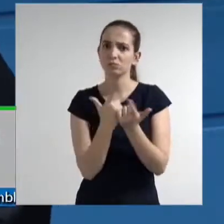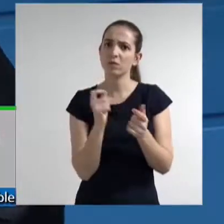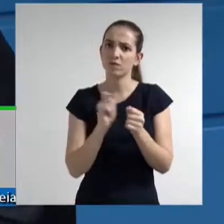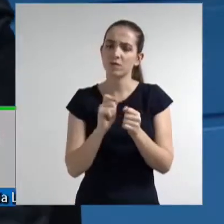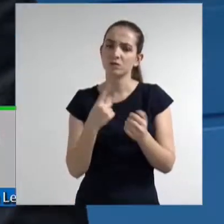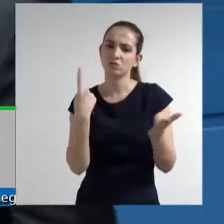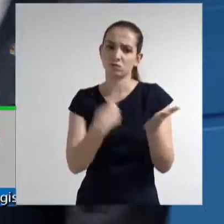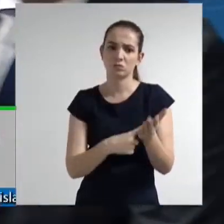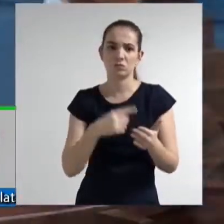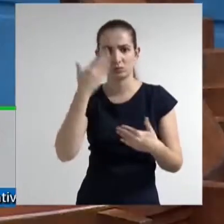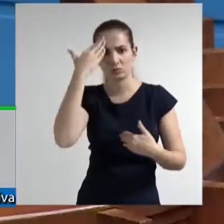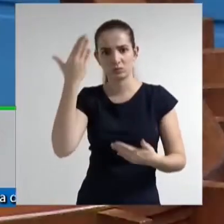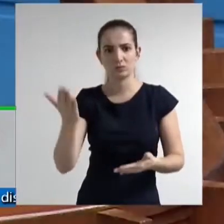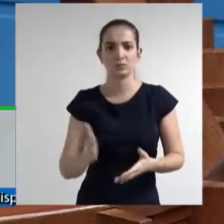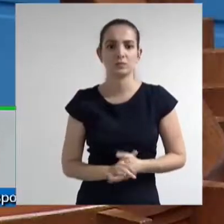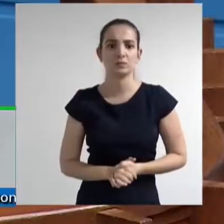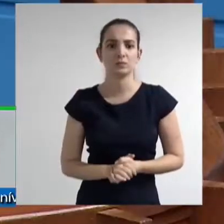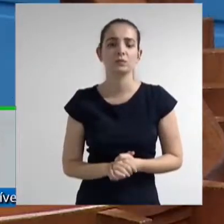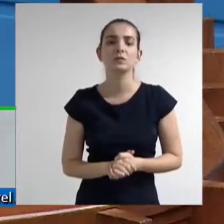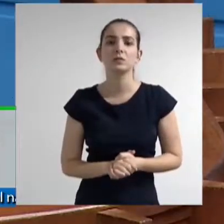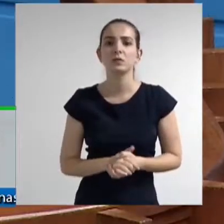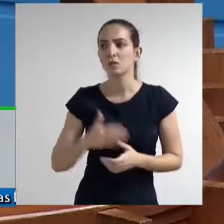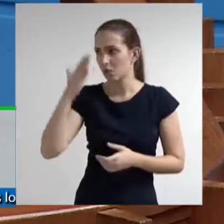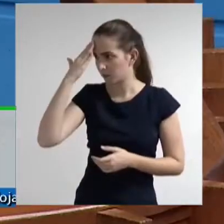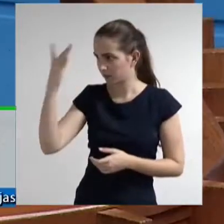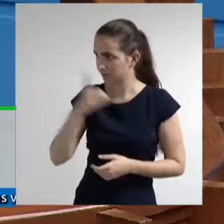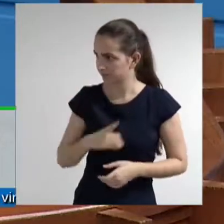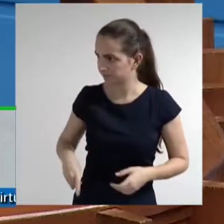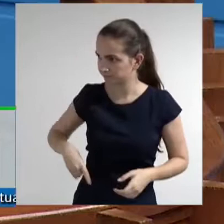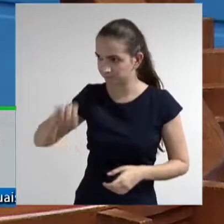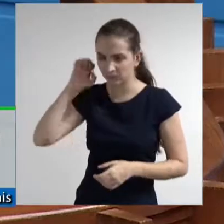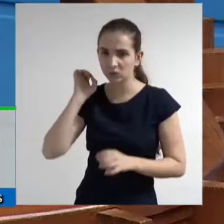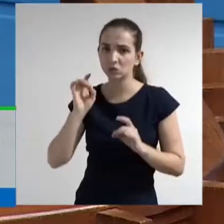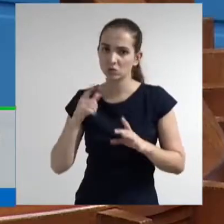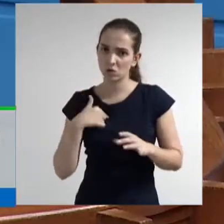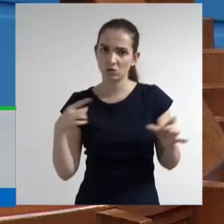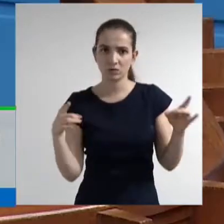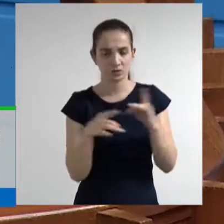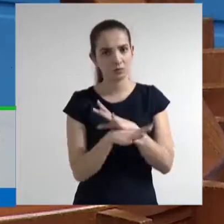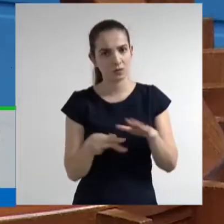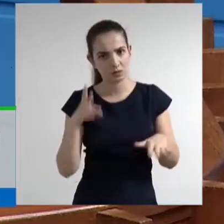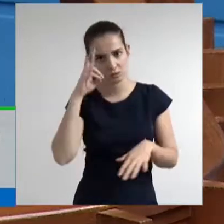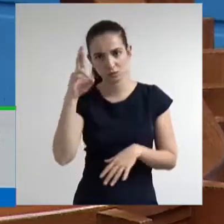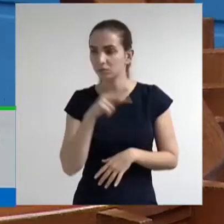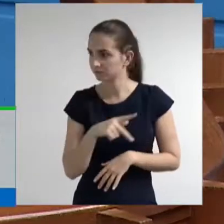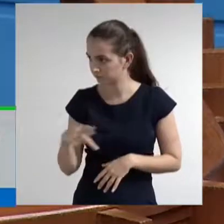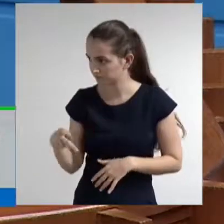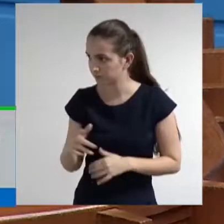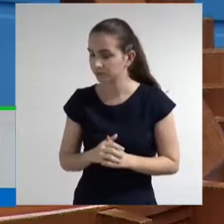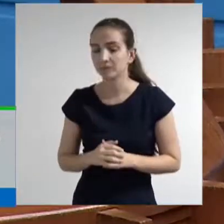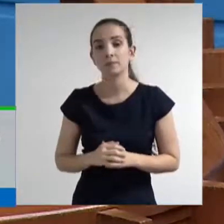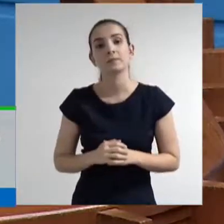precisava fazer. Muito obrigado. Muito obrigado, deputado Eduardo Rocha. Só quero, para terminar, senhor presidente,